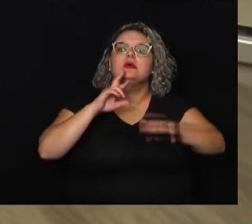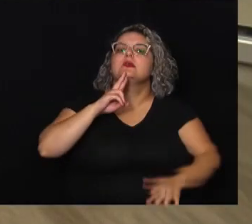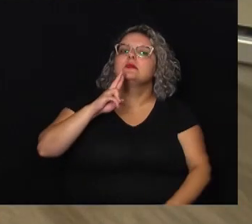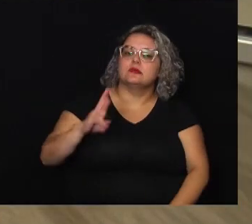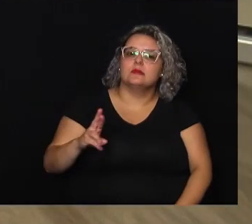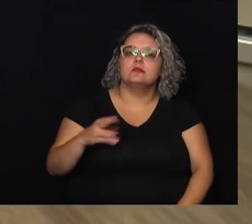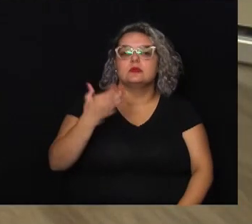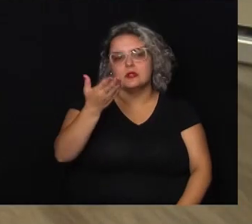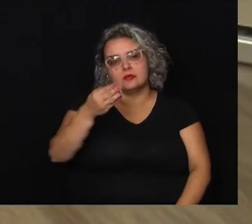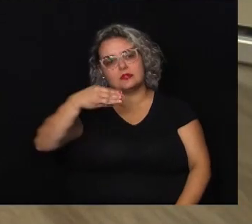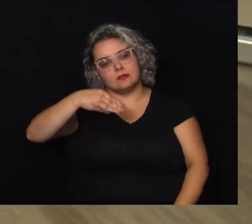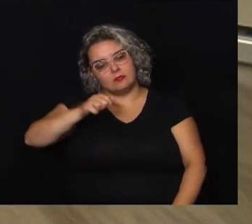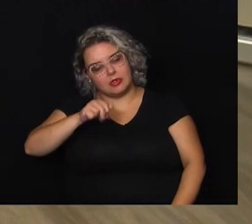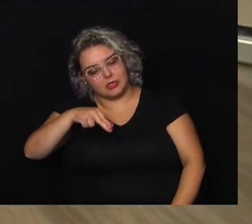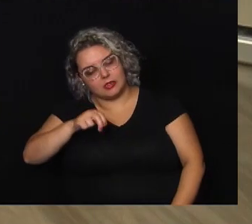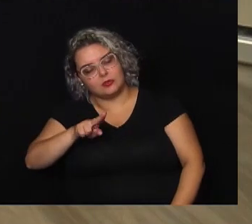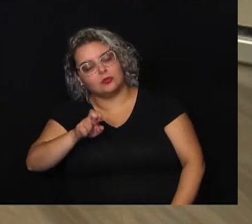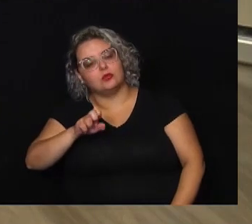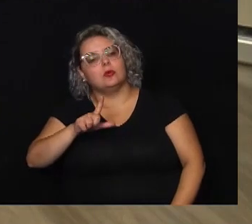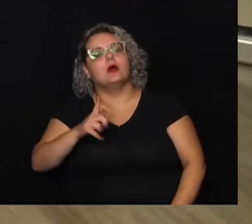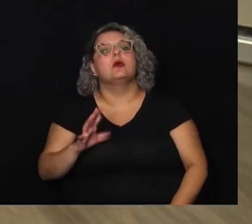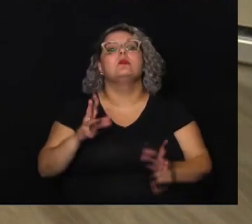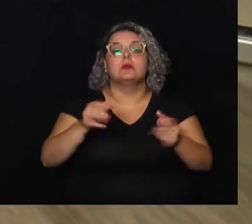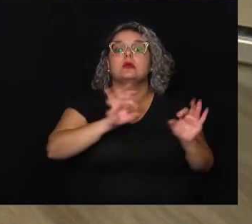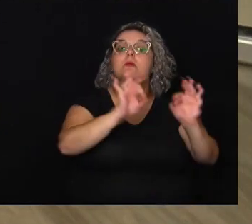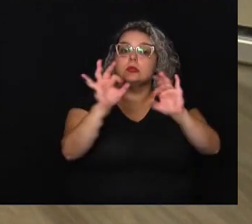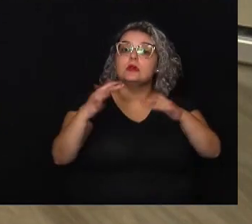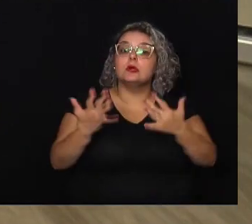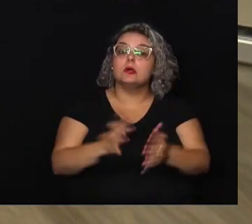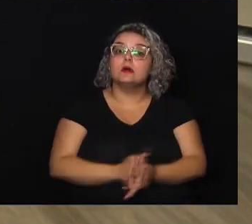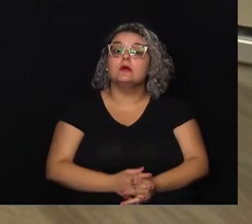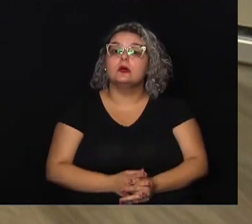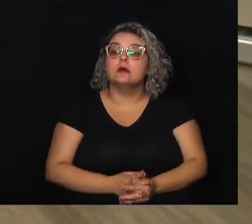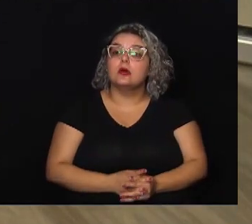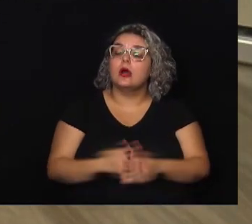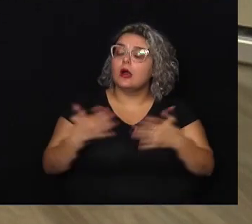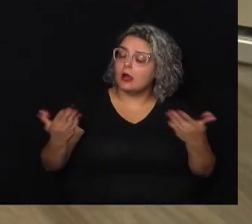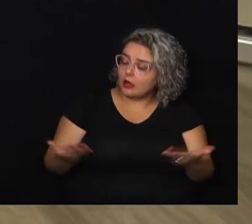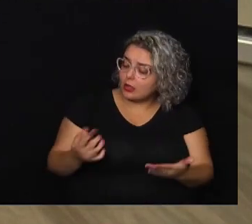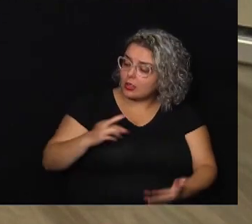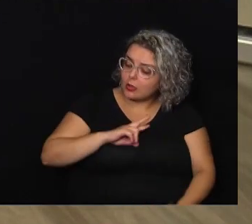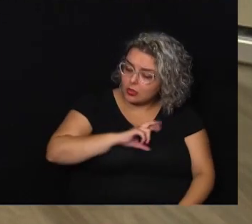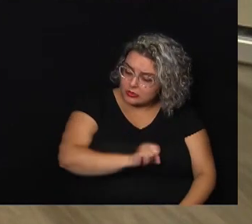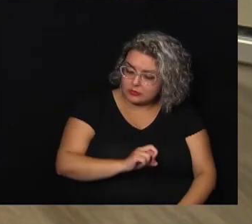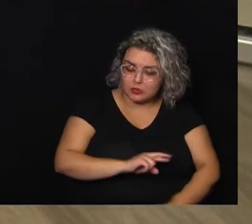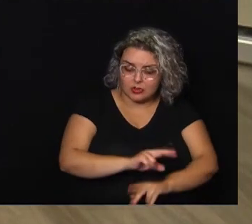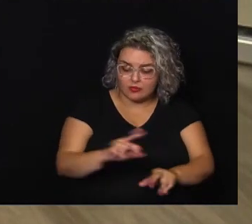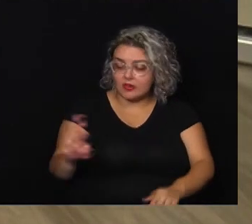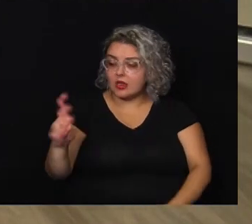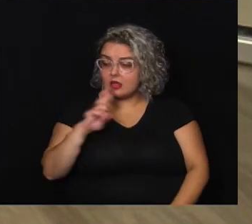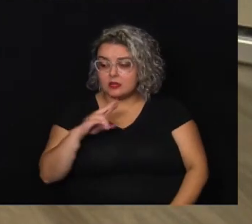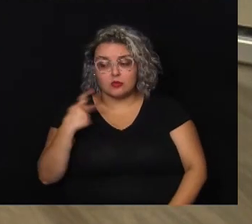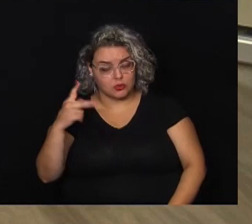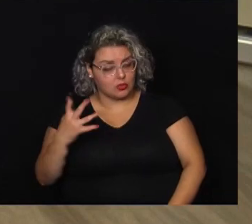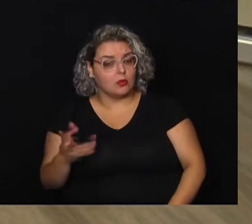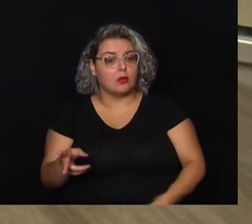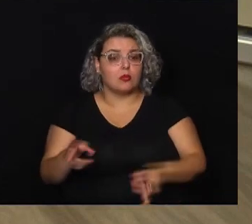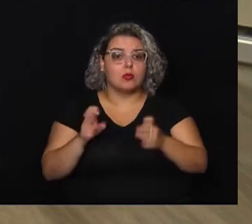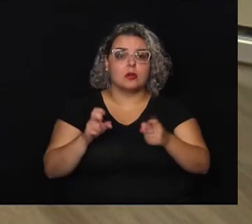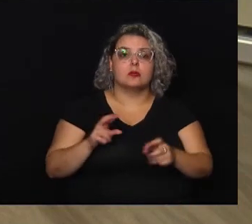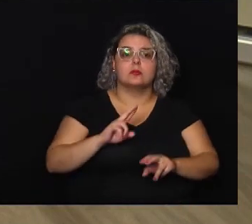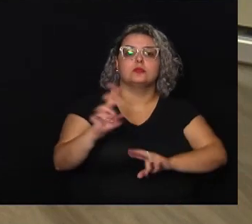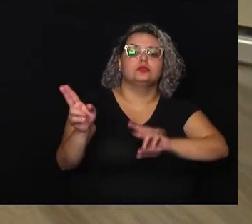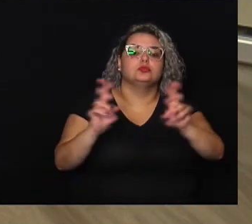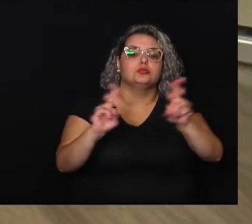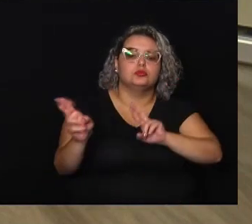para você, Manuel, e para todo mundo que está nos acompanhando. Agora, Rossini, em várias respostas suas, eu percebi você citando o nome